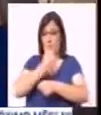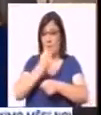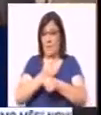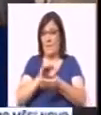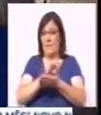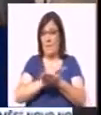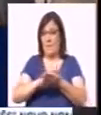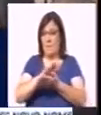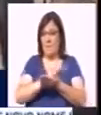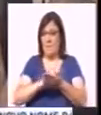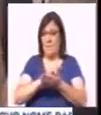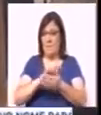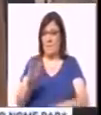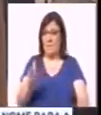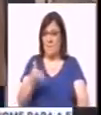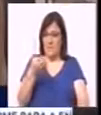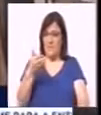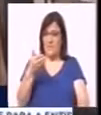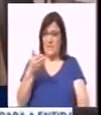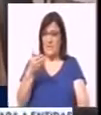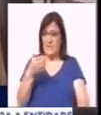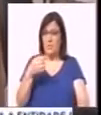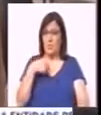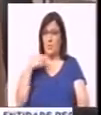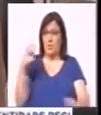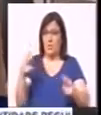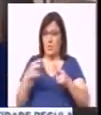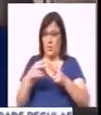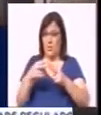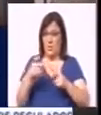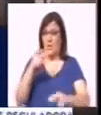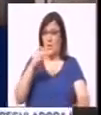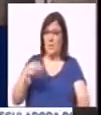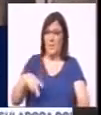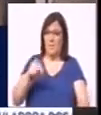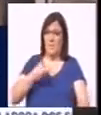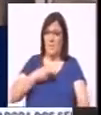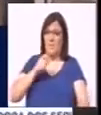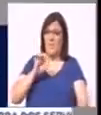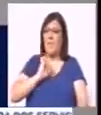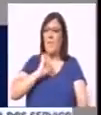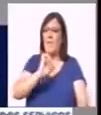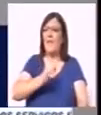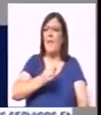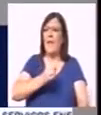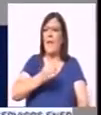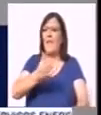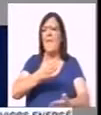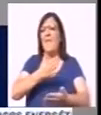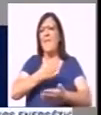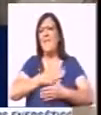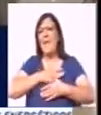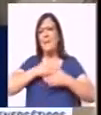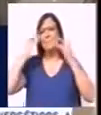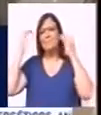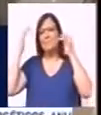baseia-se muito num princípio que eu encontrei em Amadeu de Sousa Cardoso, na sua obra, na parte do desenho. Eu reconheço